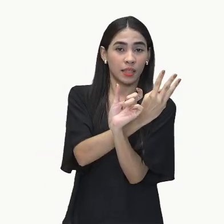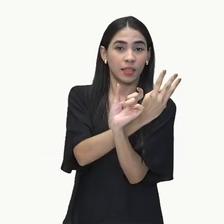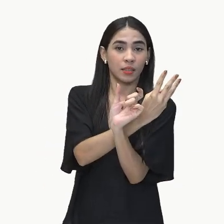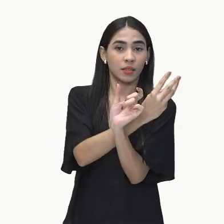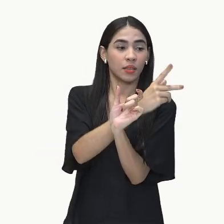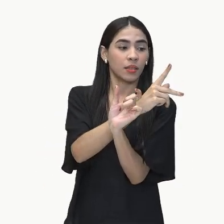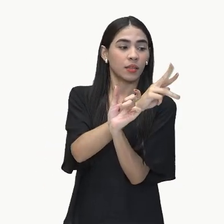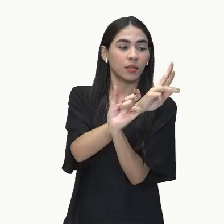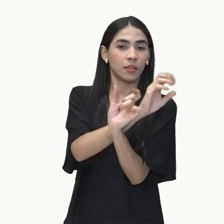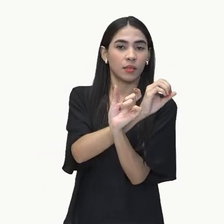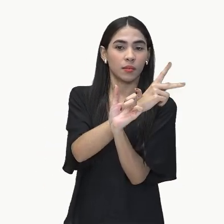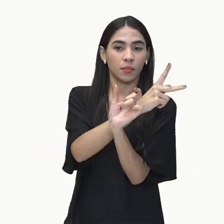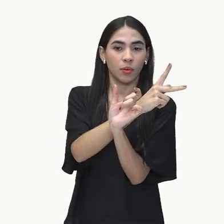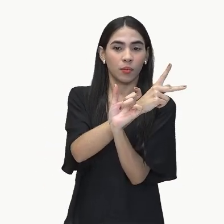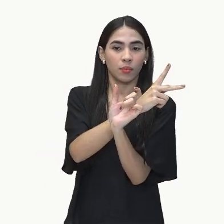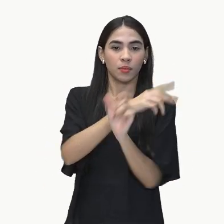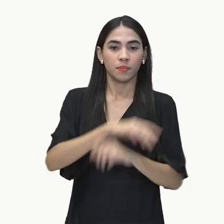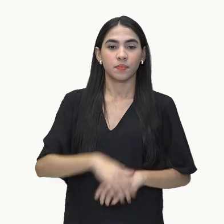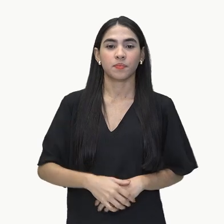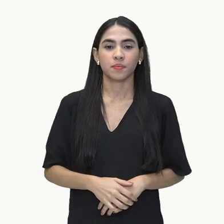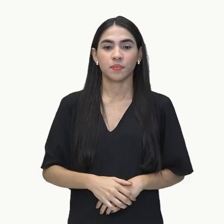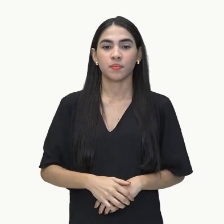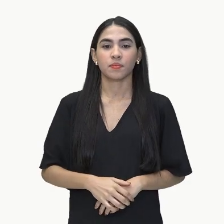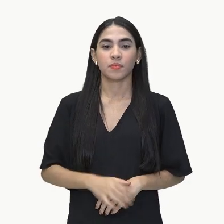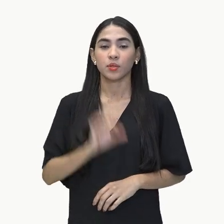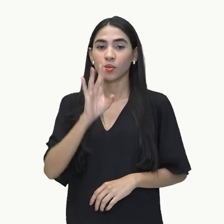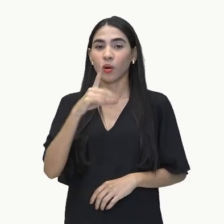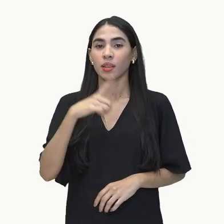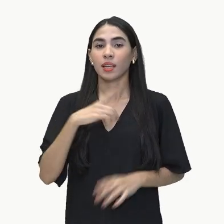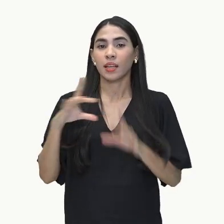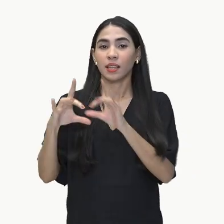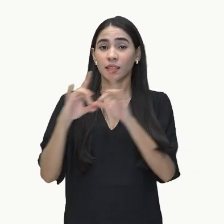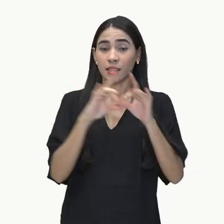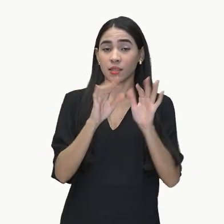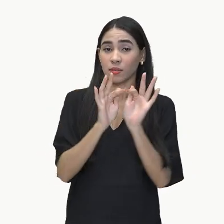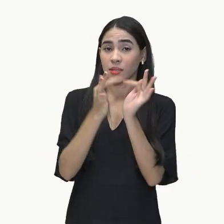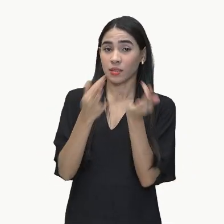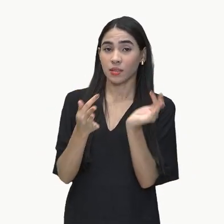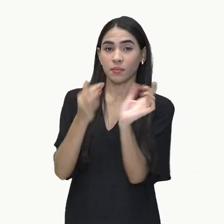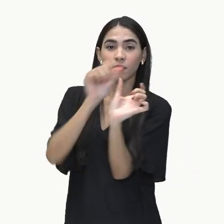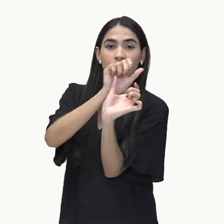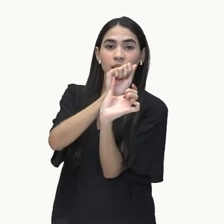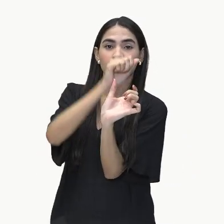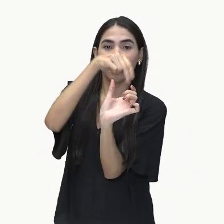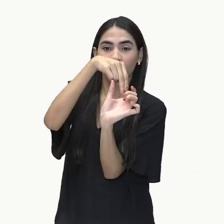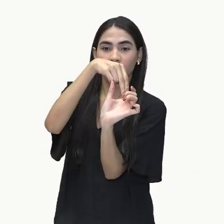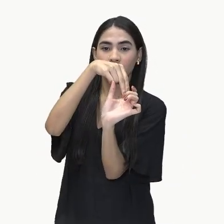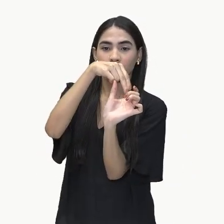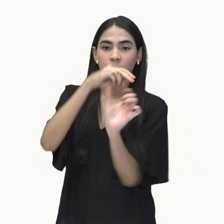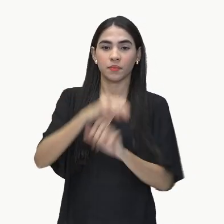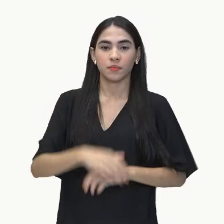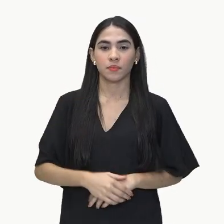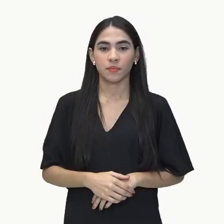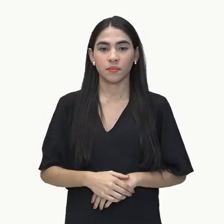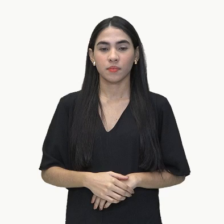é prop, também. Só tem ligação simples, então ele é o an, ligação simples. Como tem